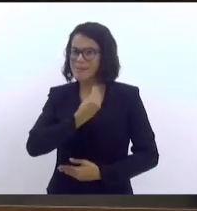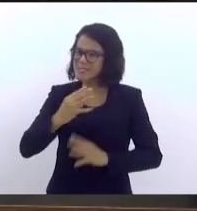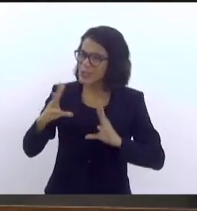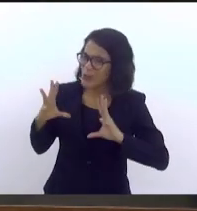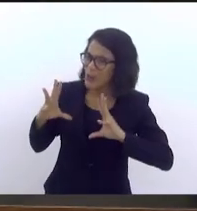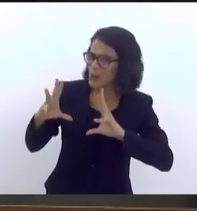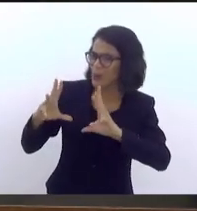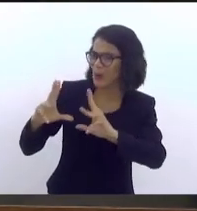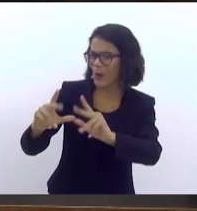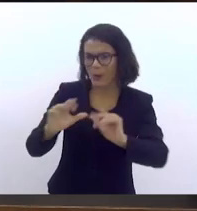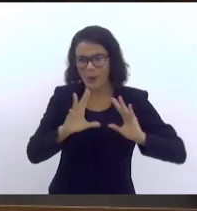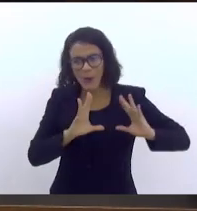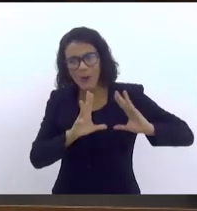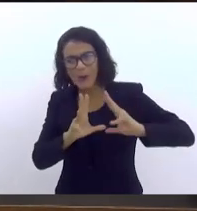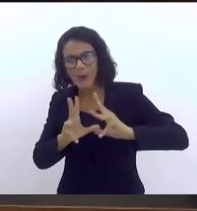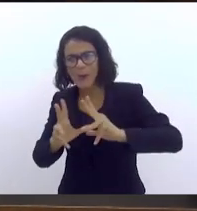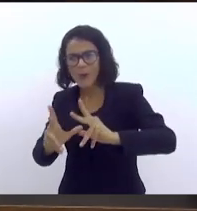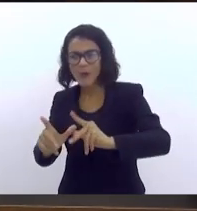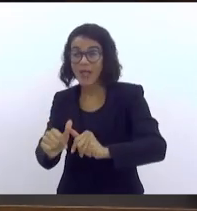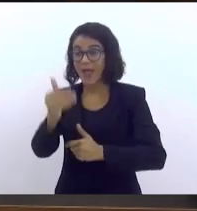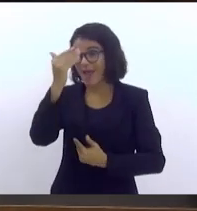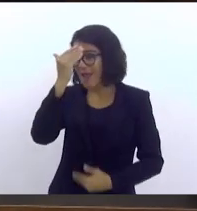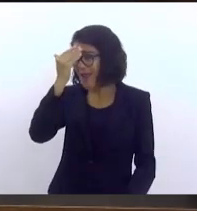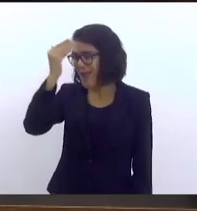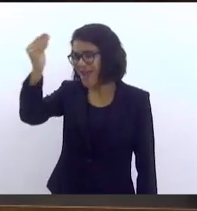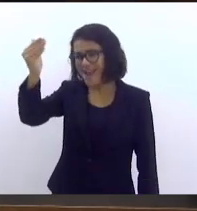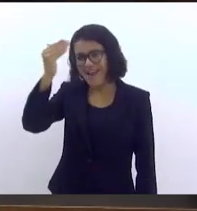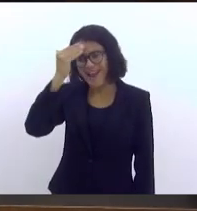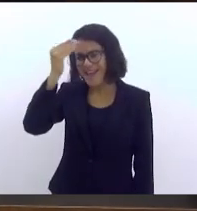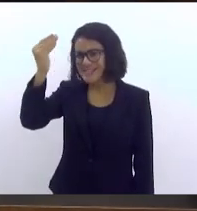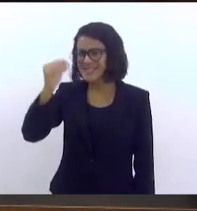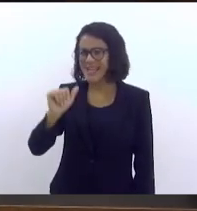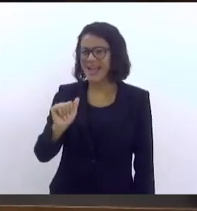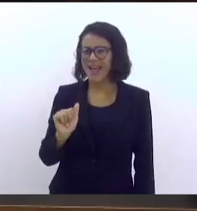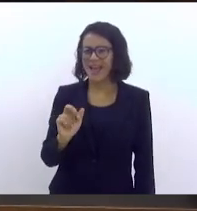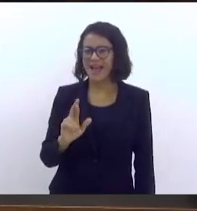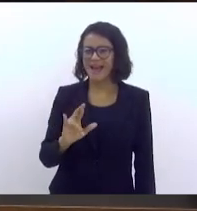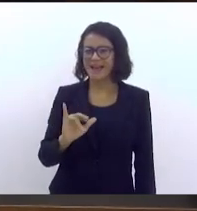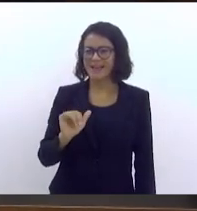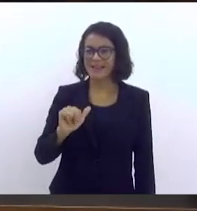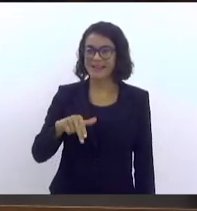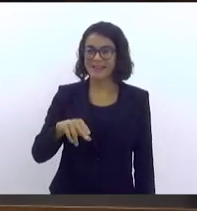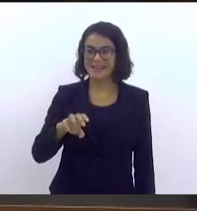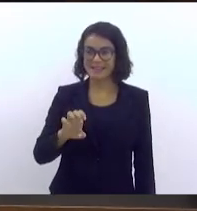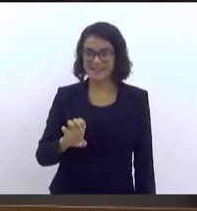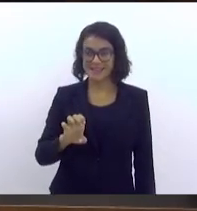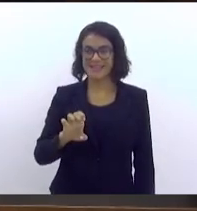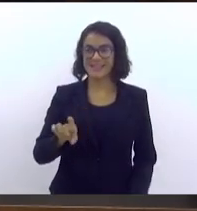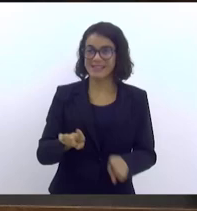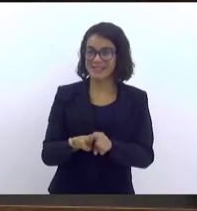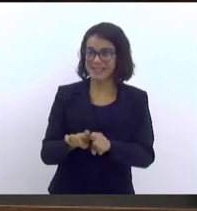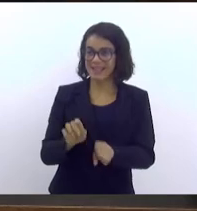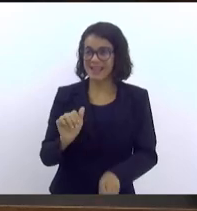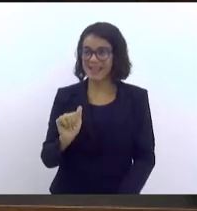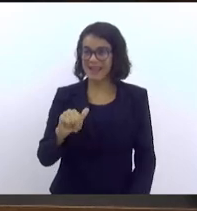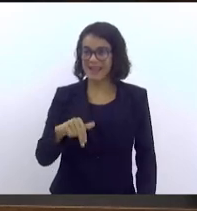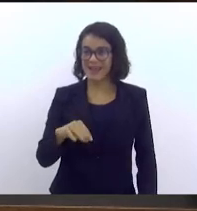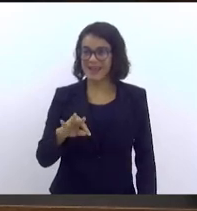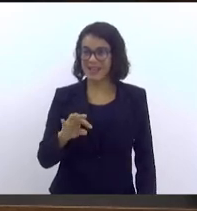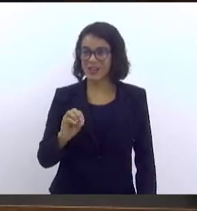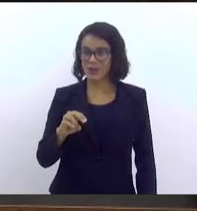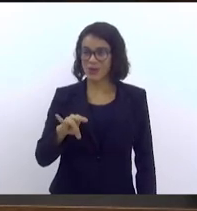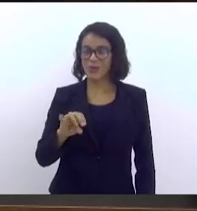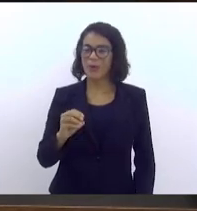todos agradecer muito Ariane e o Antônio por ter nos ajudado